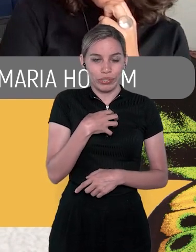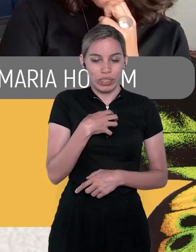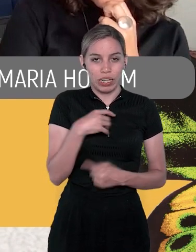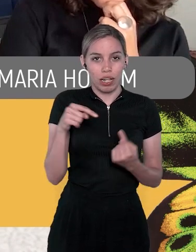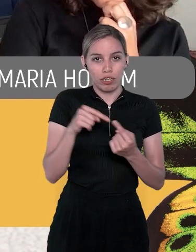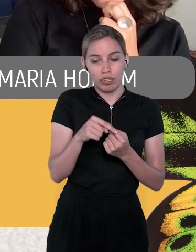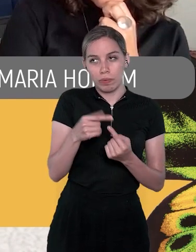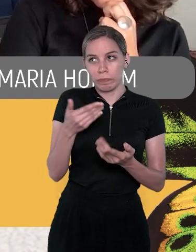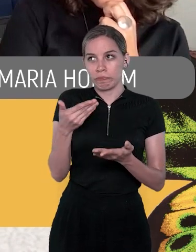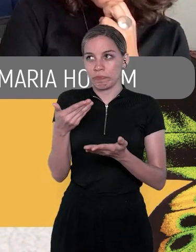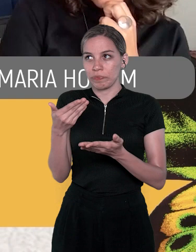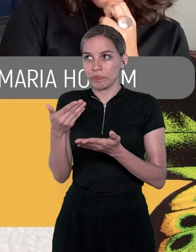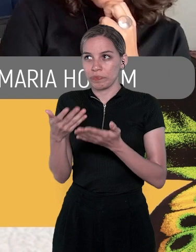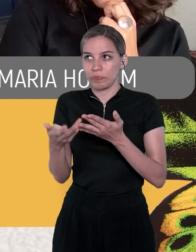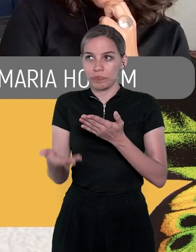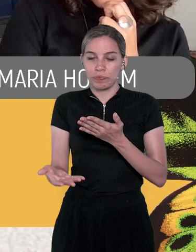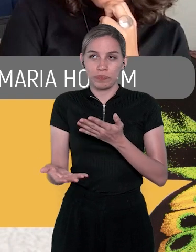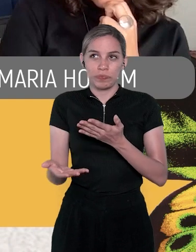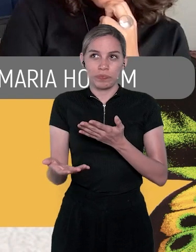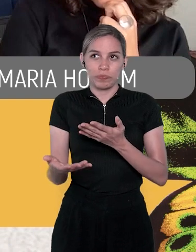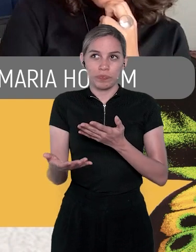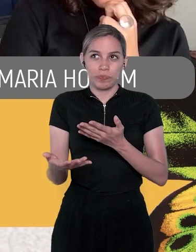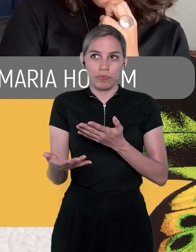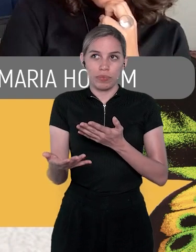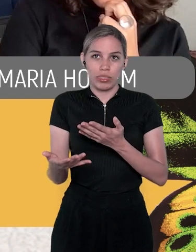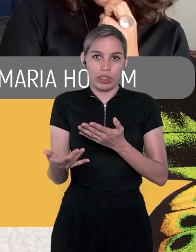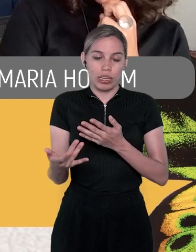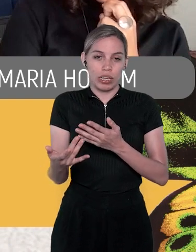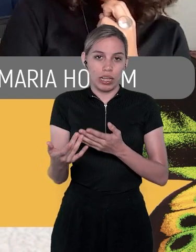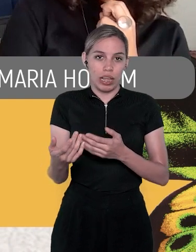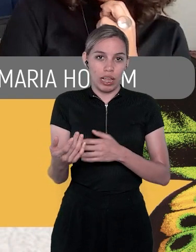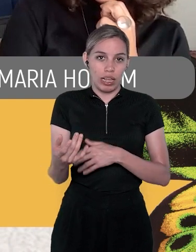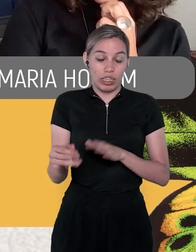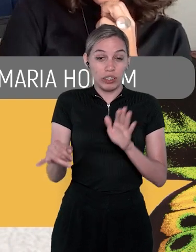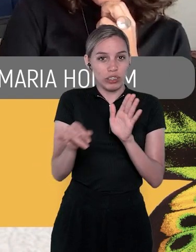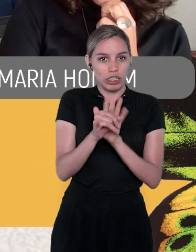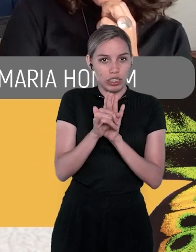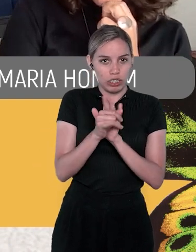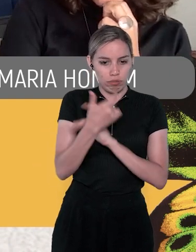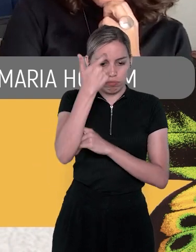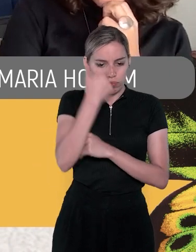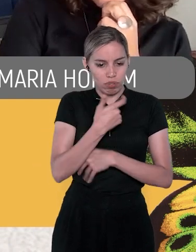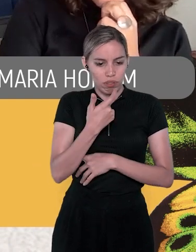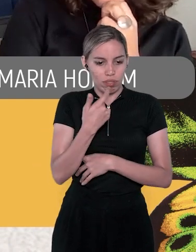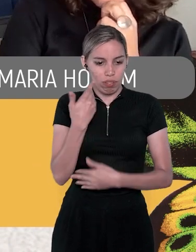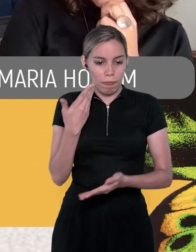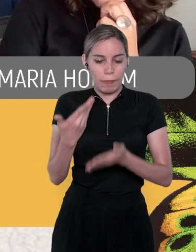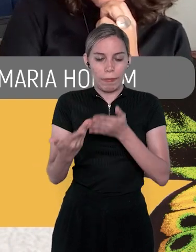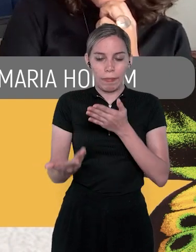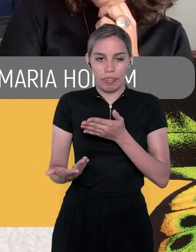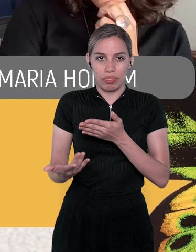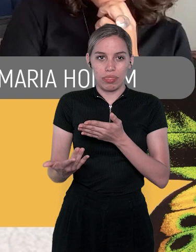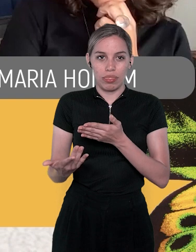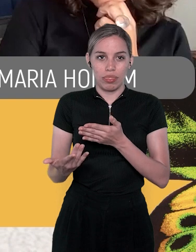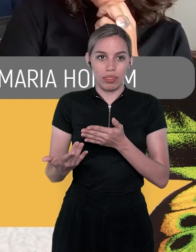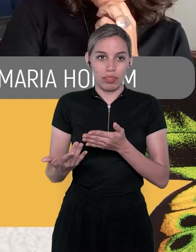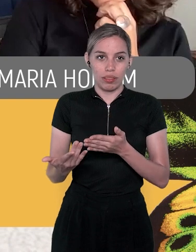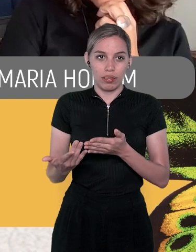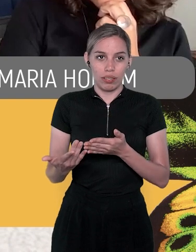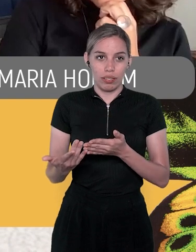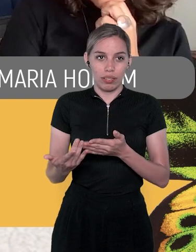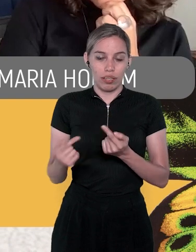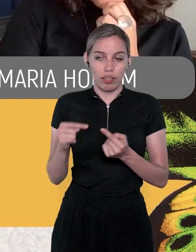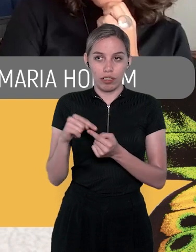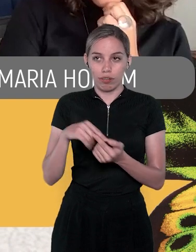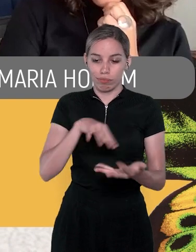essa, digamos, perdição, essa perda de identidade geral que acontece com esse mundo que está se